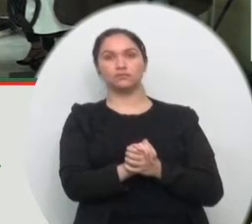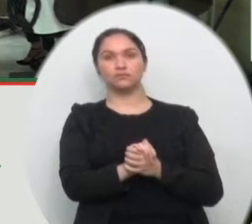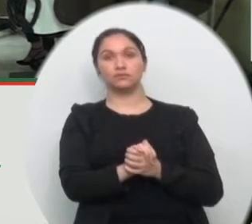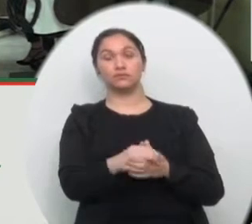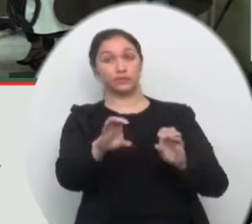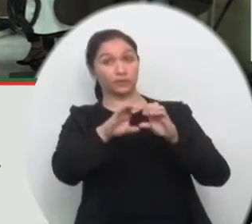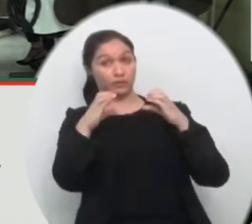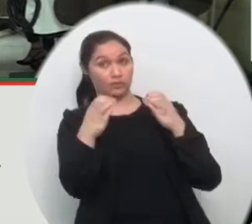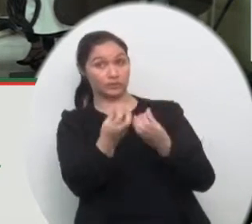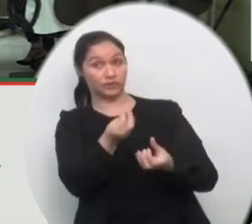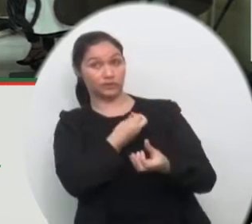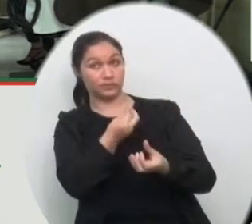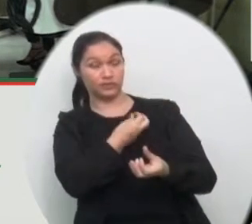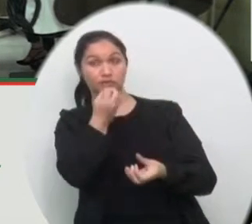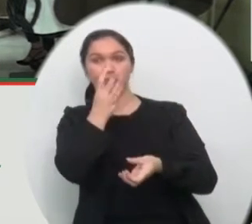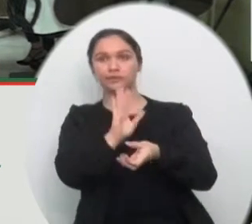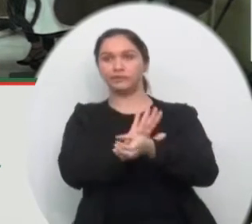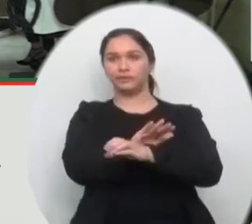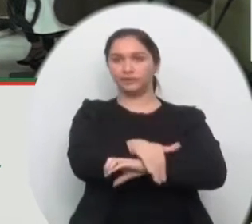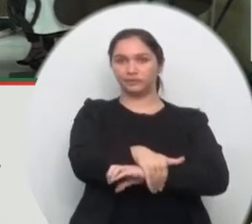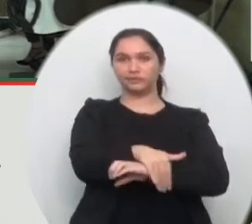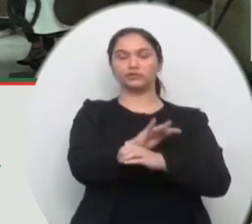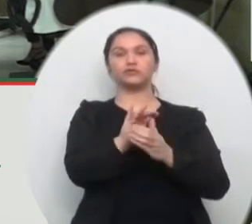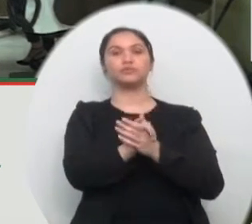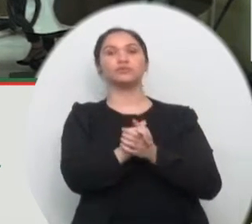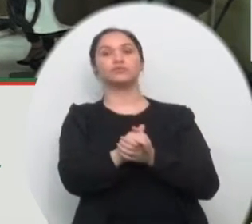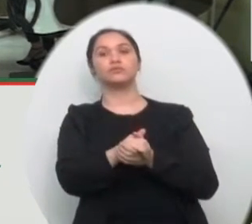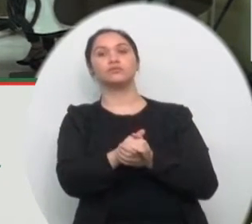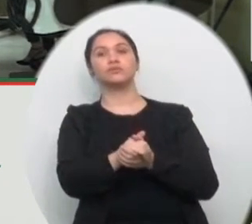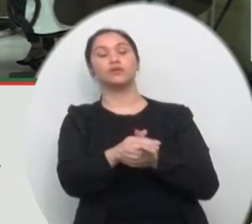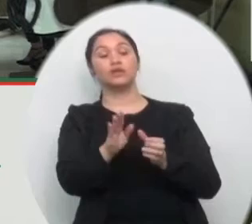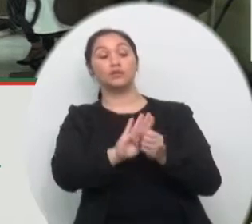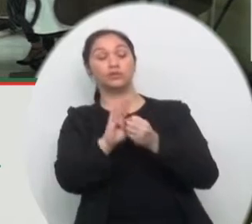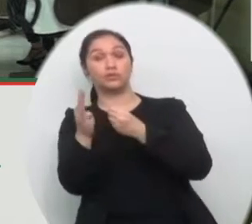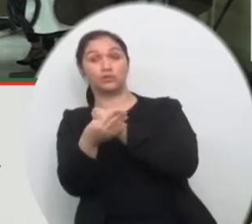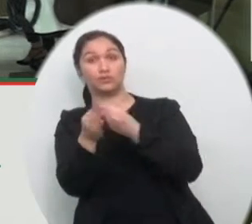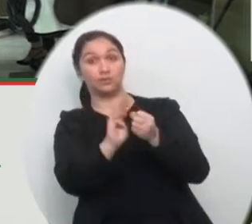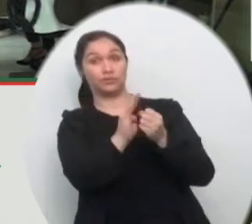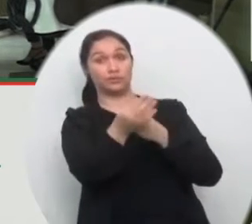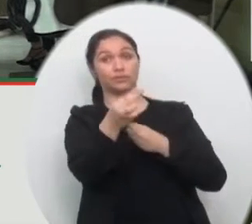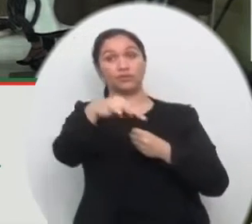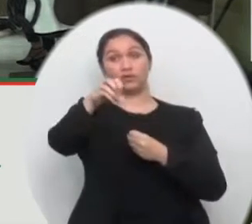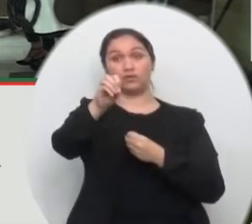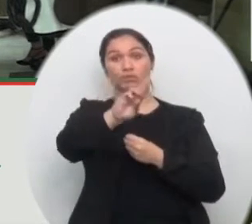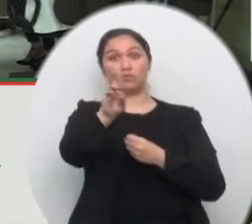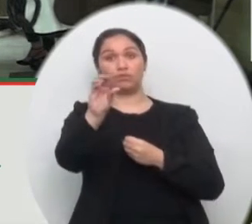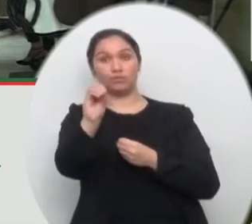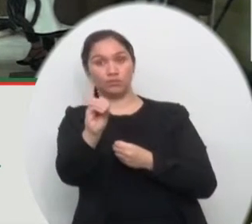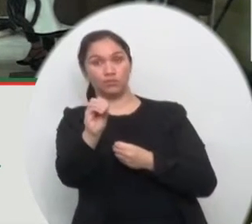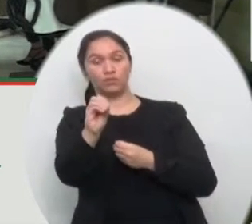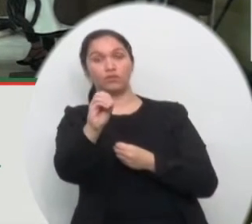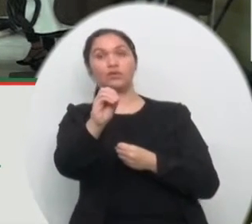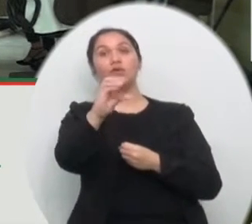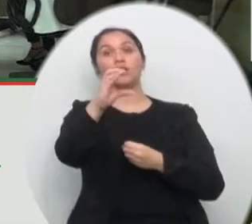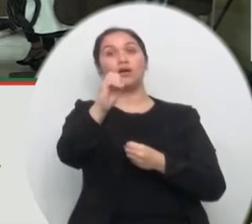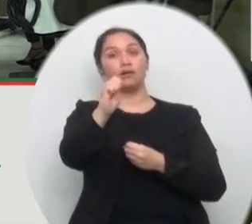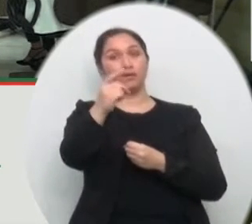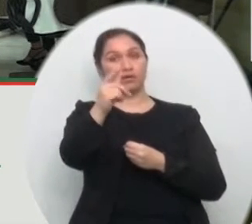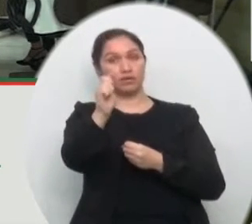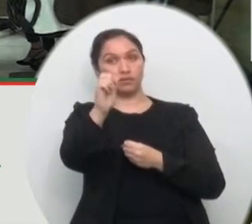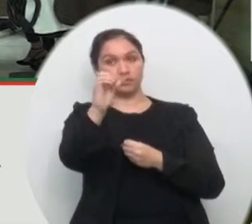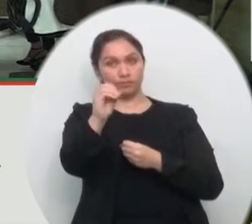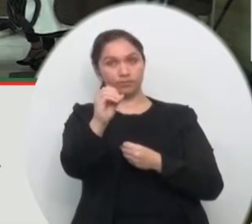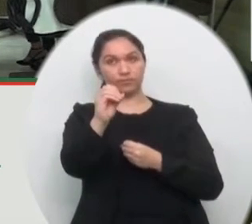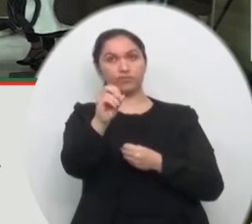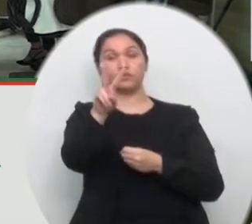Comunidade presente de Capão Bonito, Verdinho e Moralbino. Parabéns por você estar